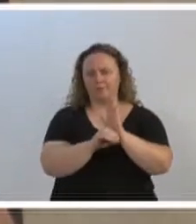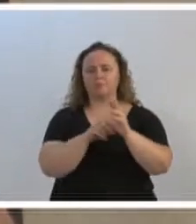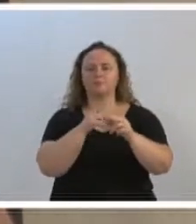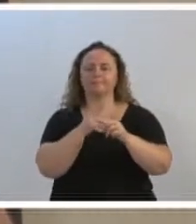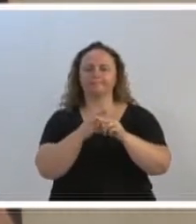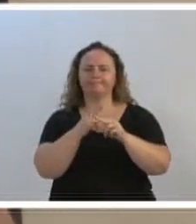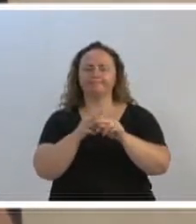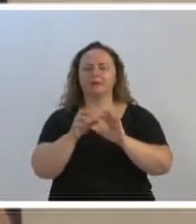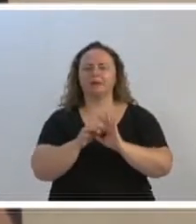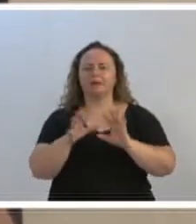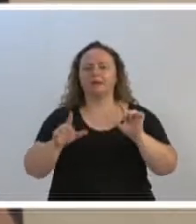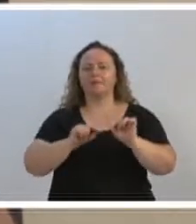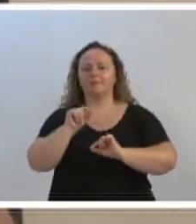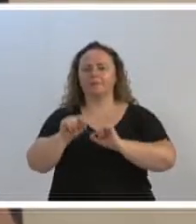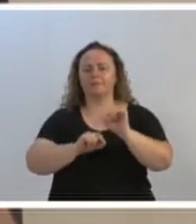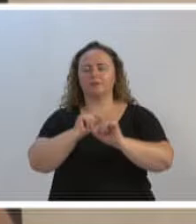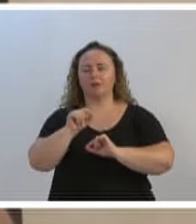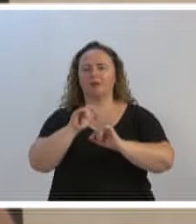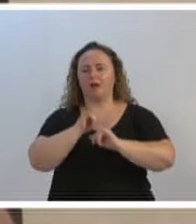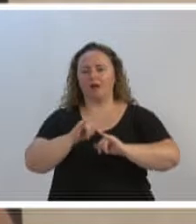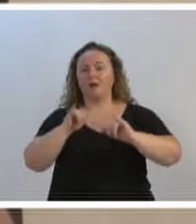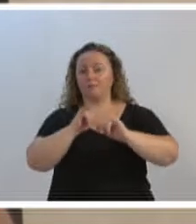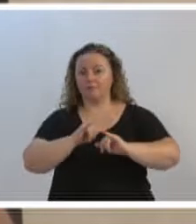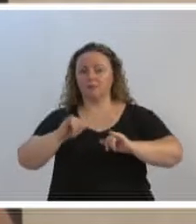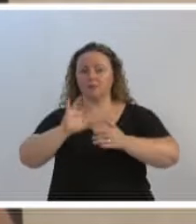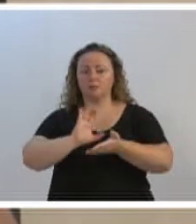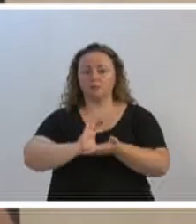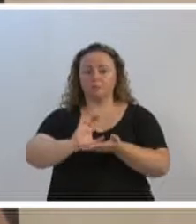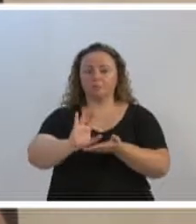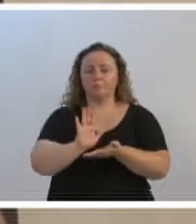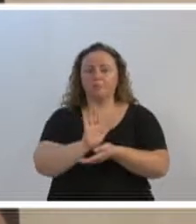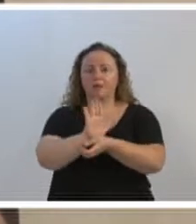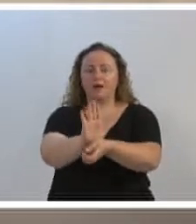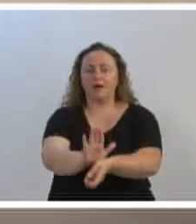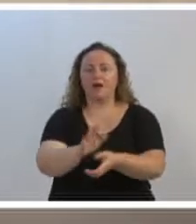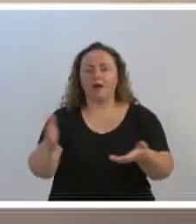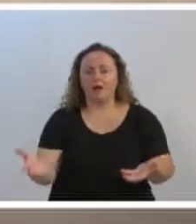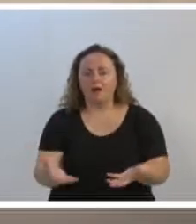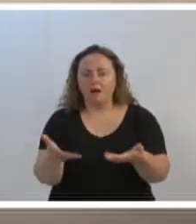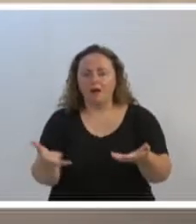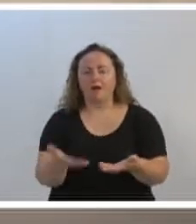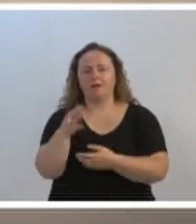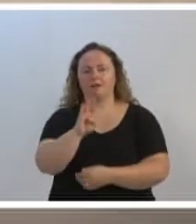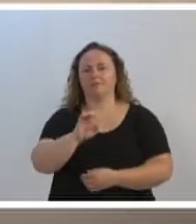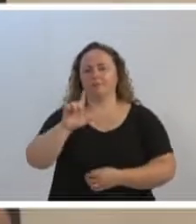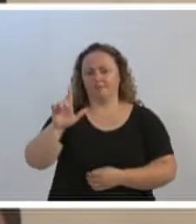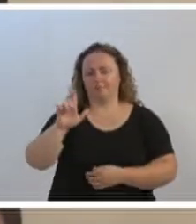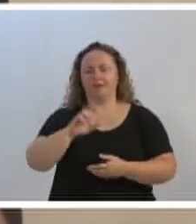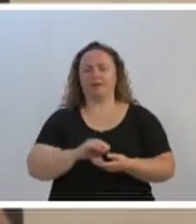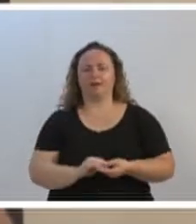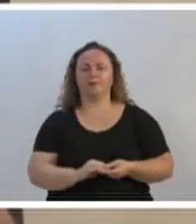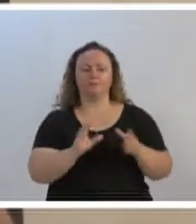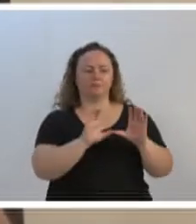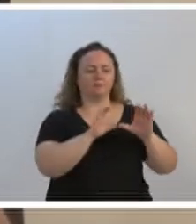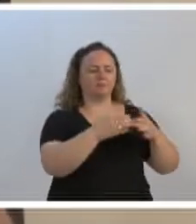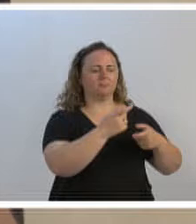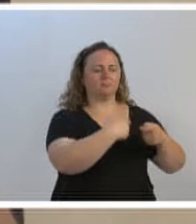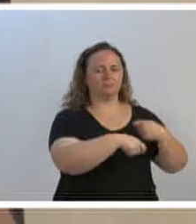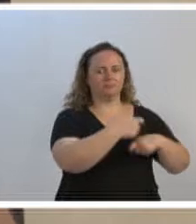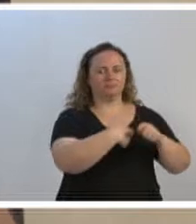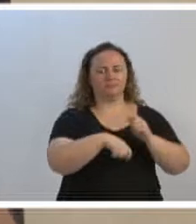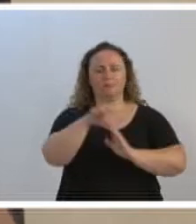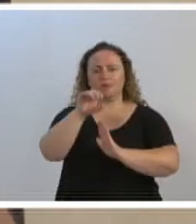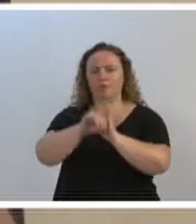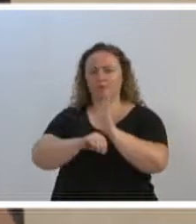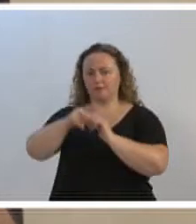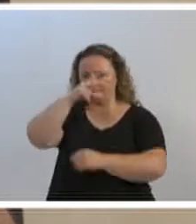comunicando a liberação de recursos financeiros em favor do município de Blumenau. A Comissão de Finanças. Ofício do Executivo. Ofício